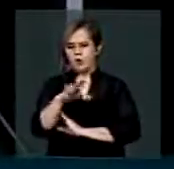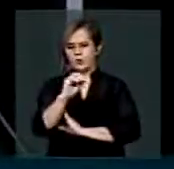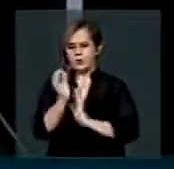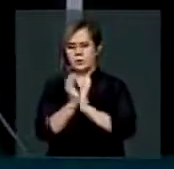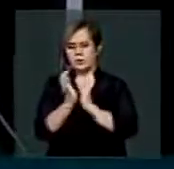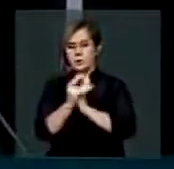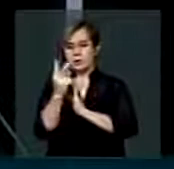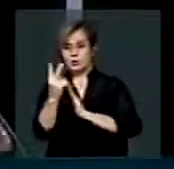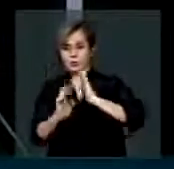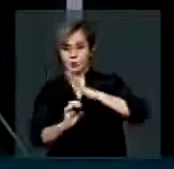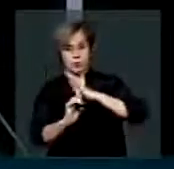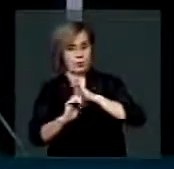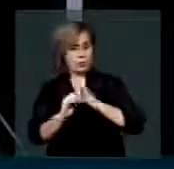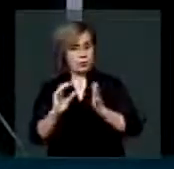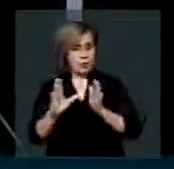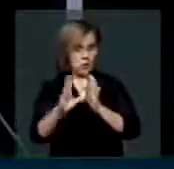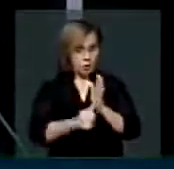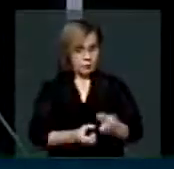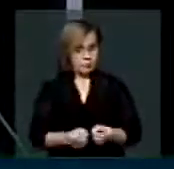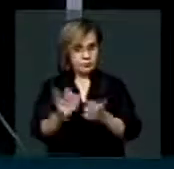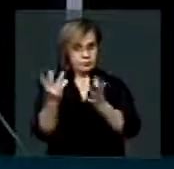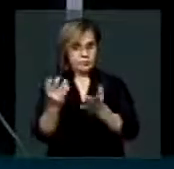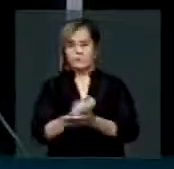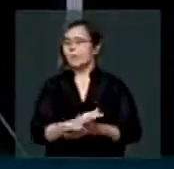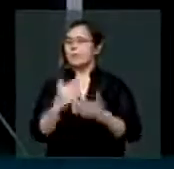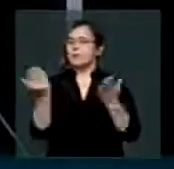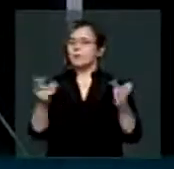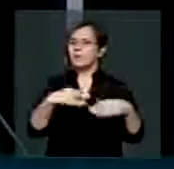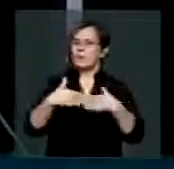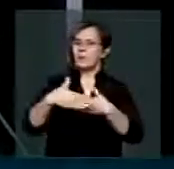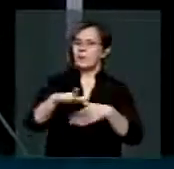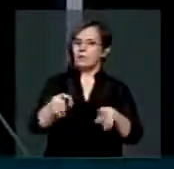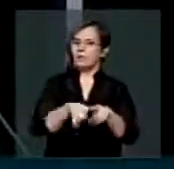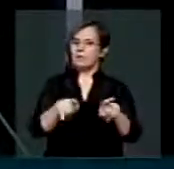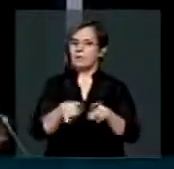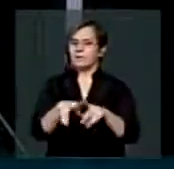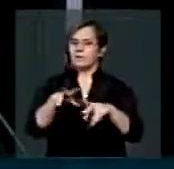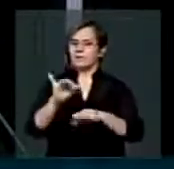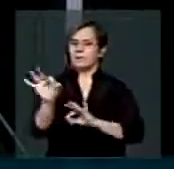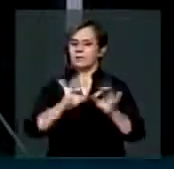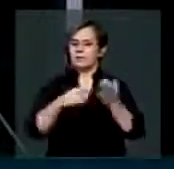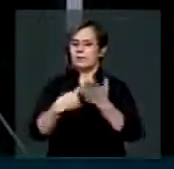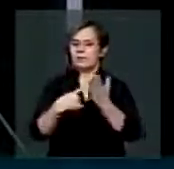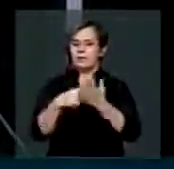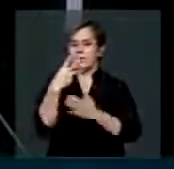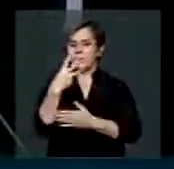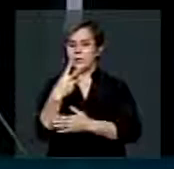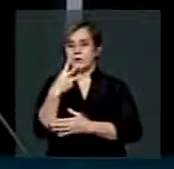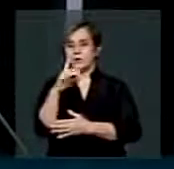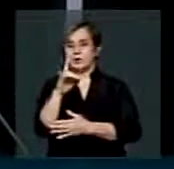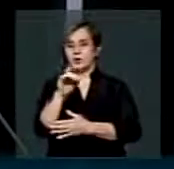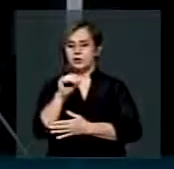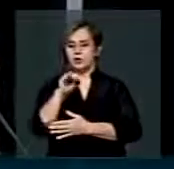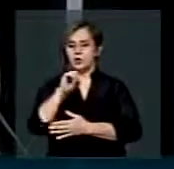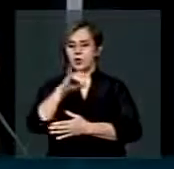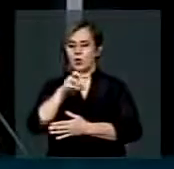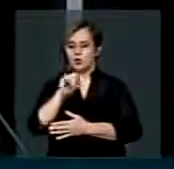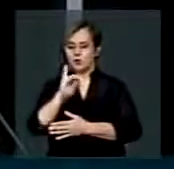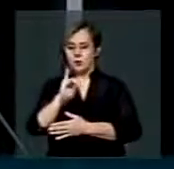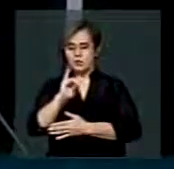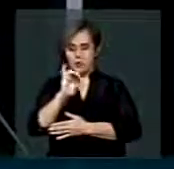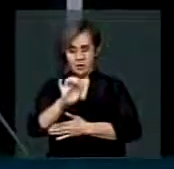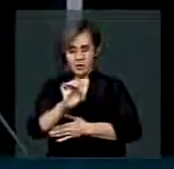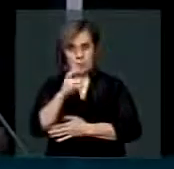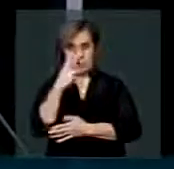duas empresas. Nesta semana, estamos preparando 3 dossiês, 3 denúncias